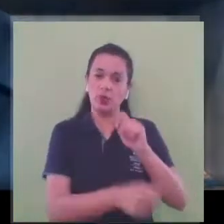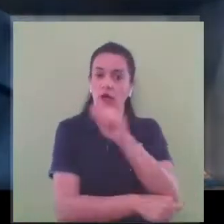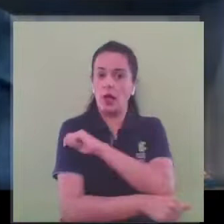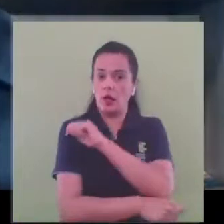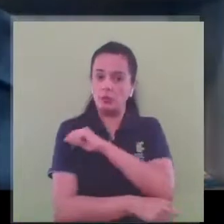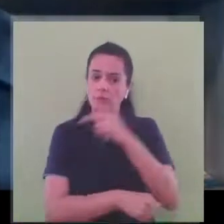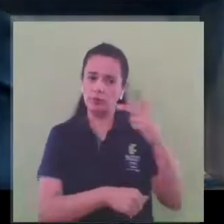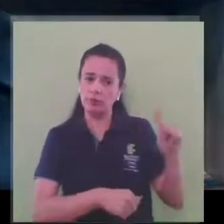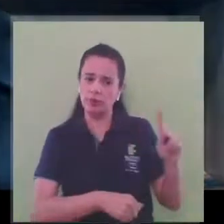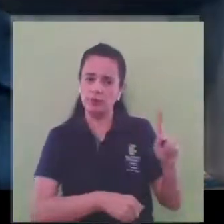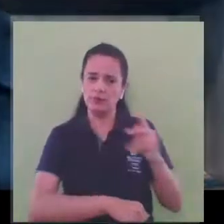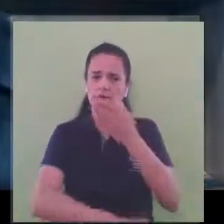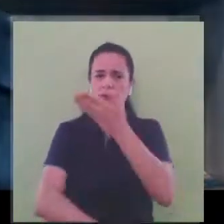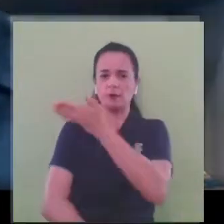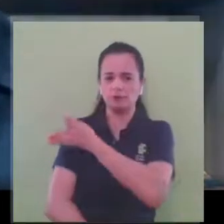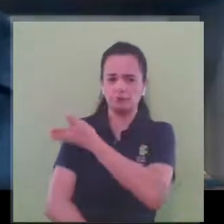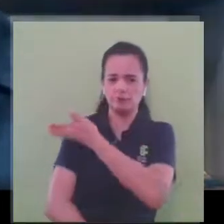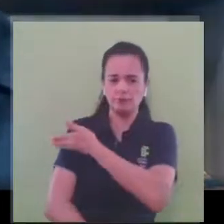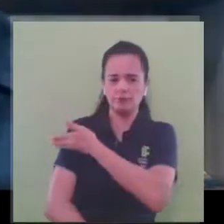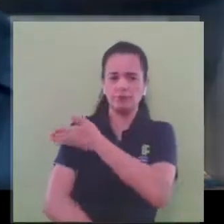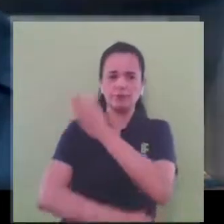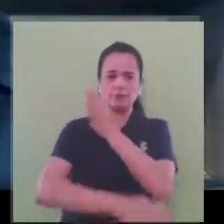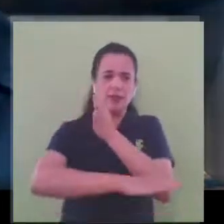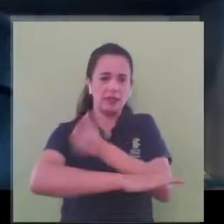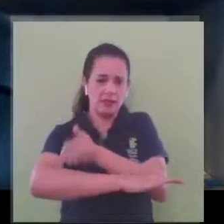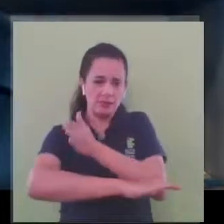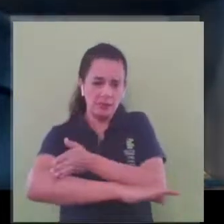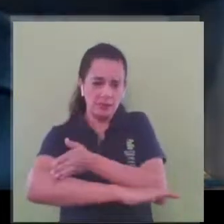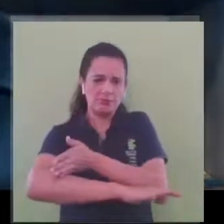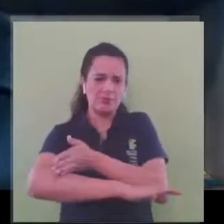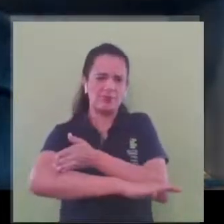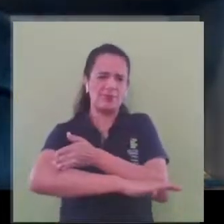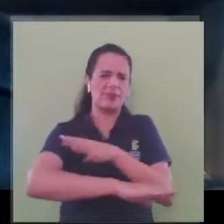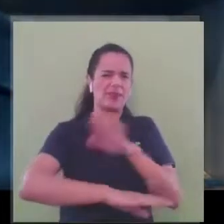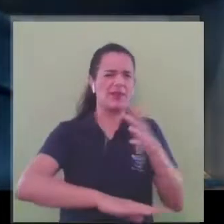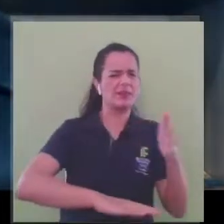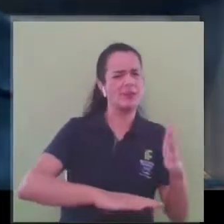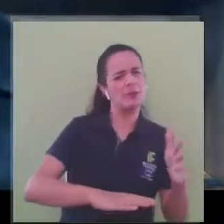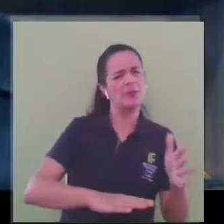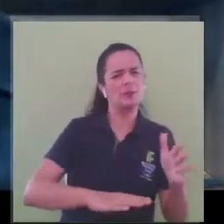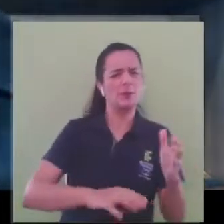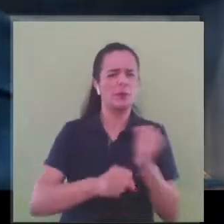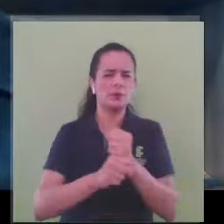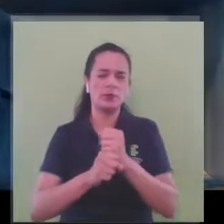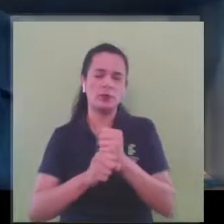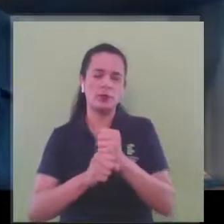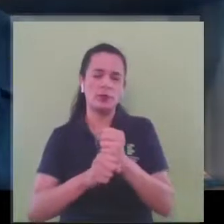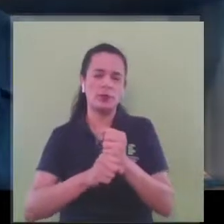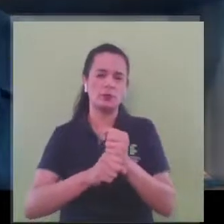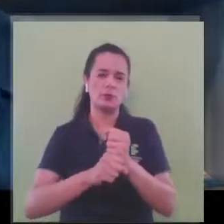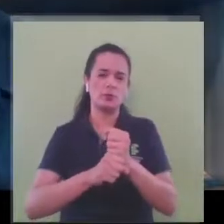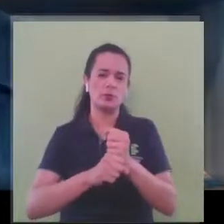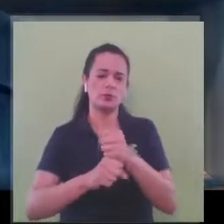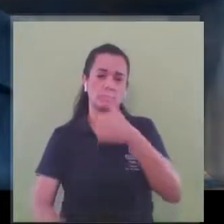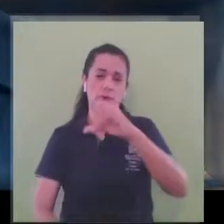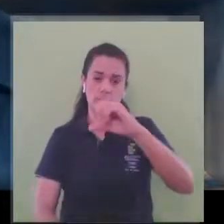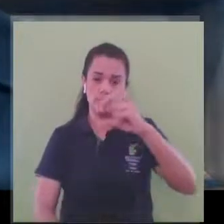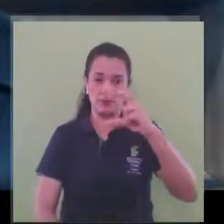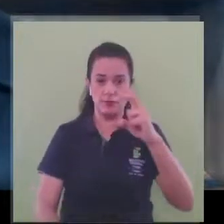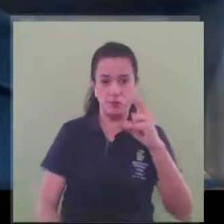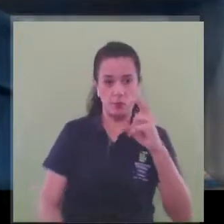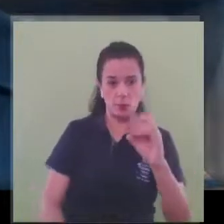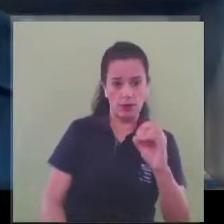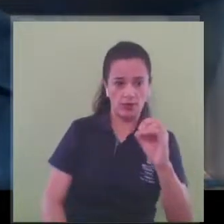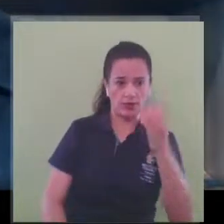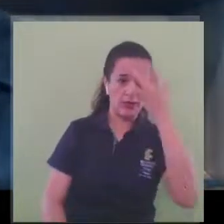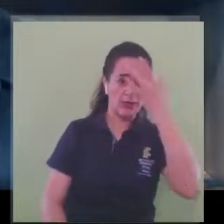Média, até o século XIX, aliás, até a década de 50, era bem comum os alunos fazerem anotações próprias em